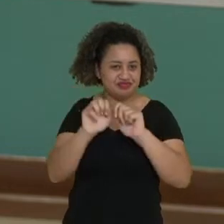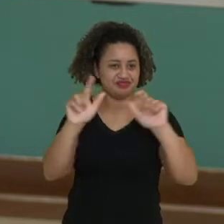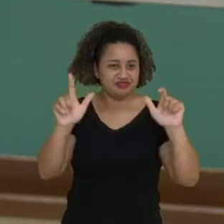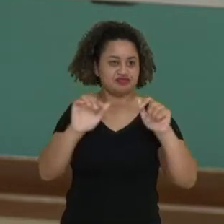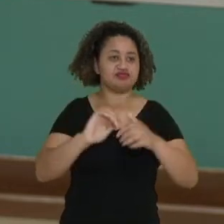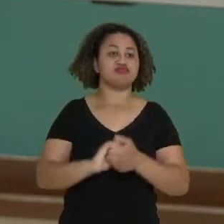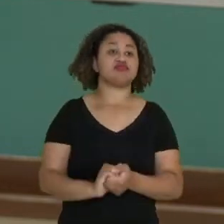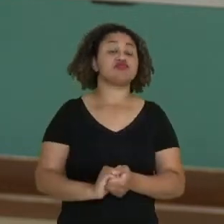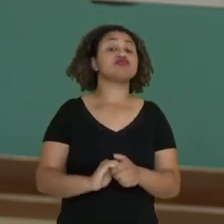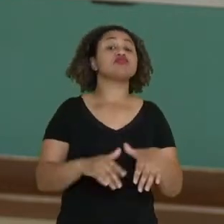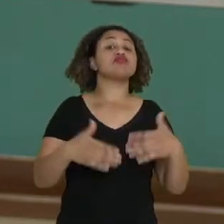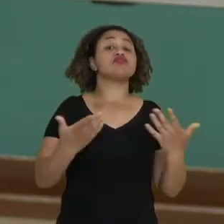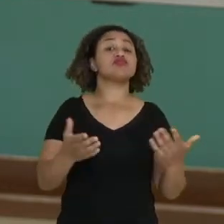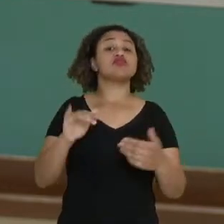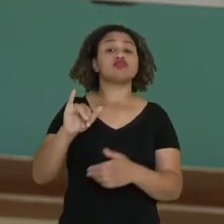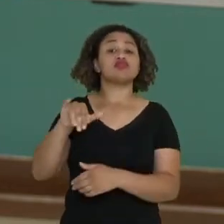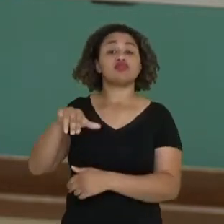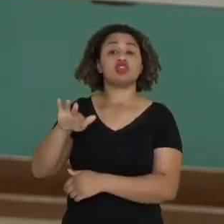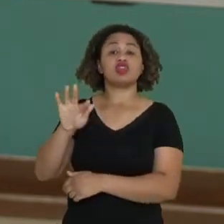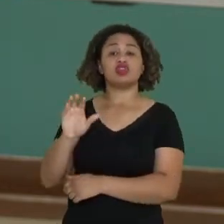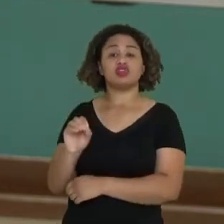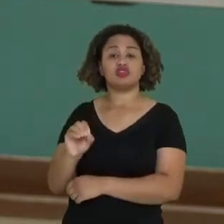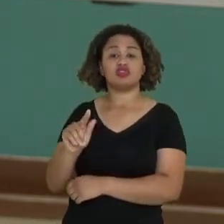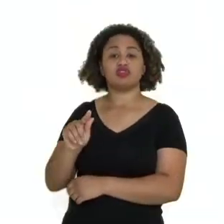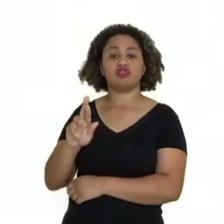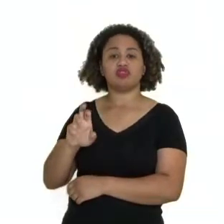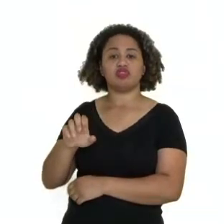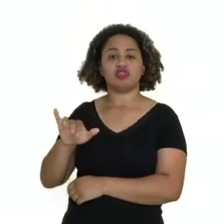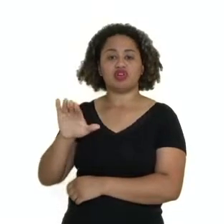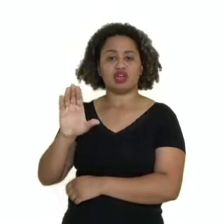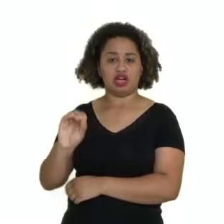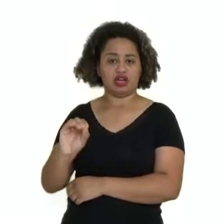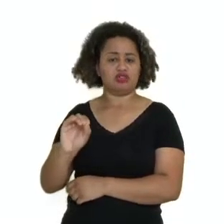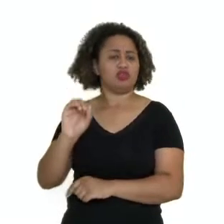o infográfico? O infográfico, que é cada